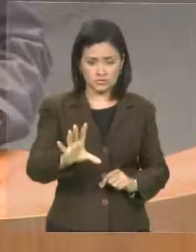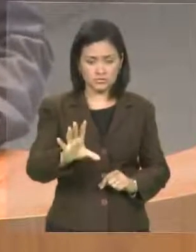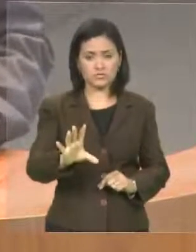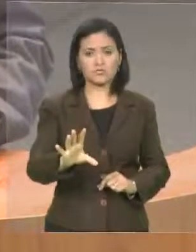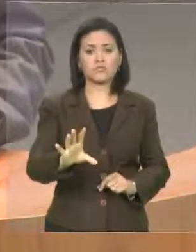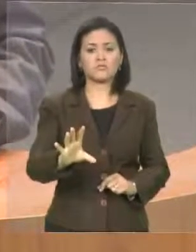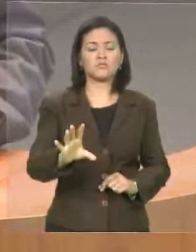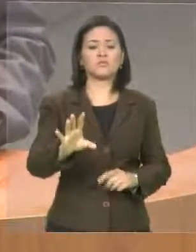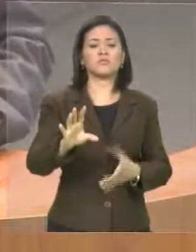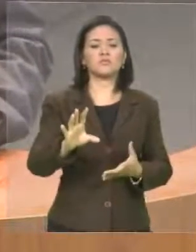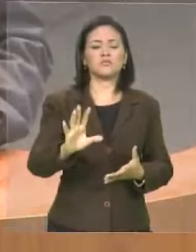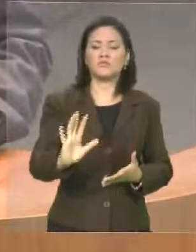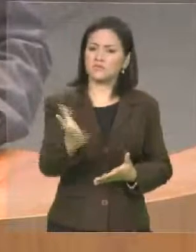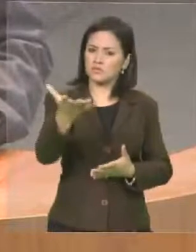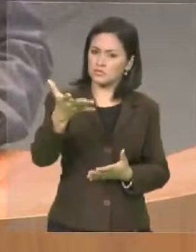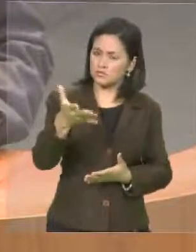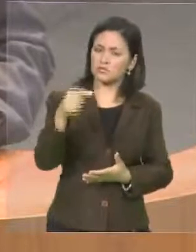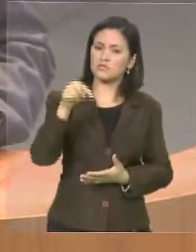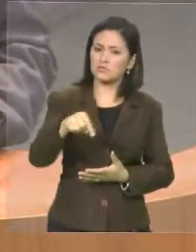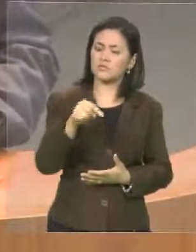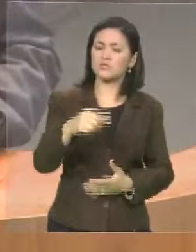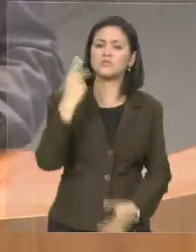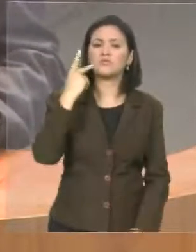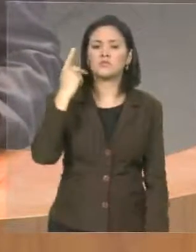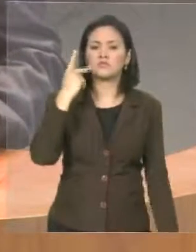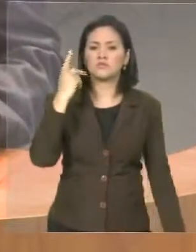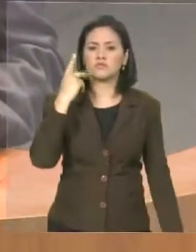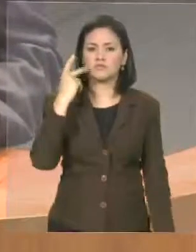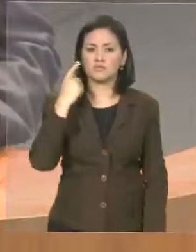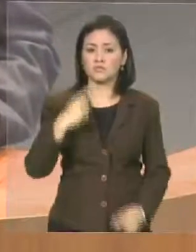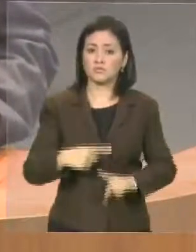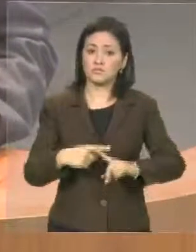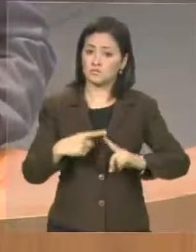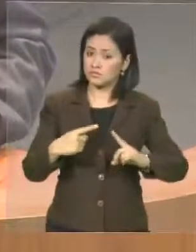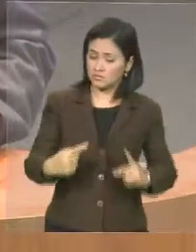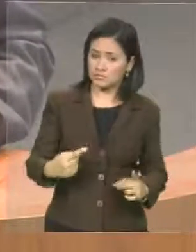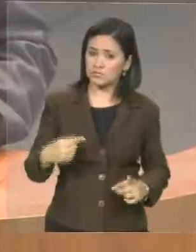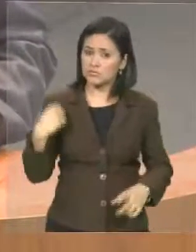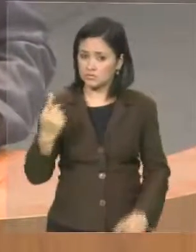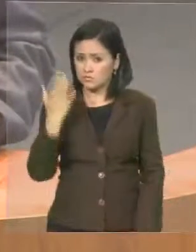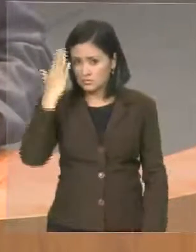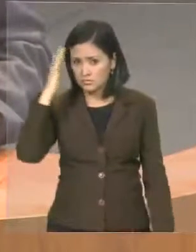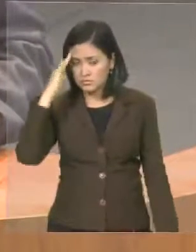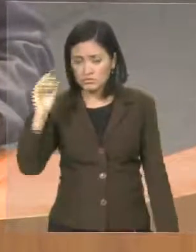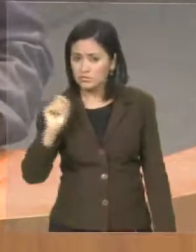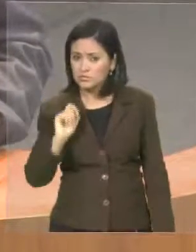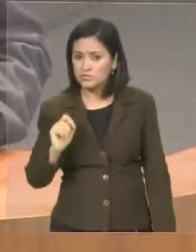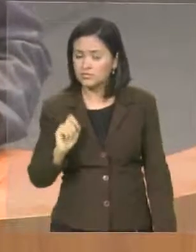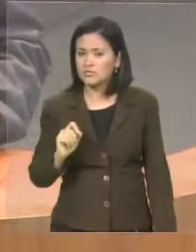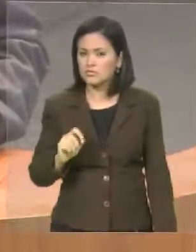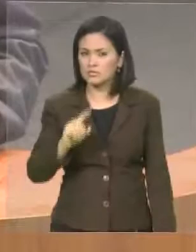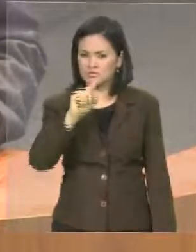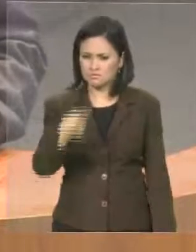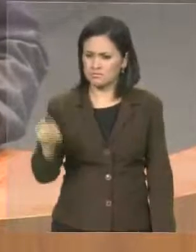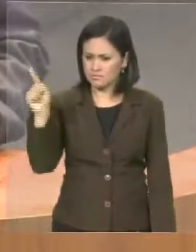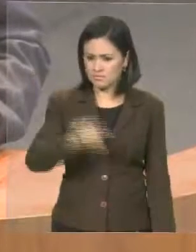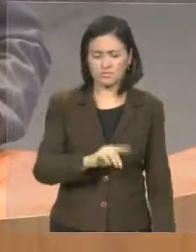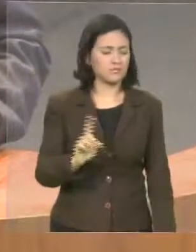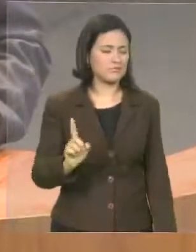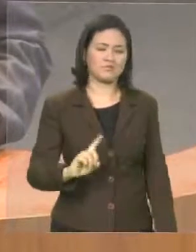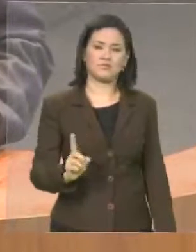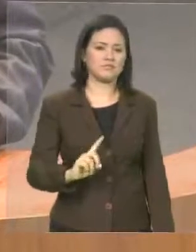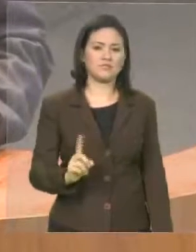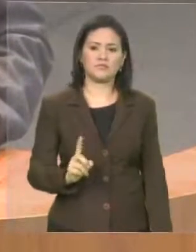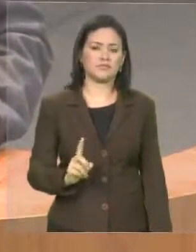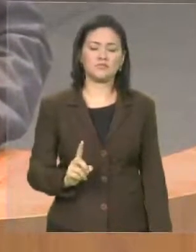entendemos que ela não torna a vaquejada atividade proibida. Medida, mas, no entanto, abre